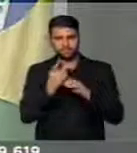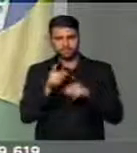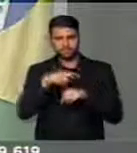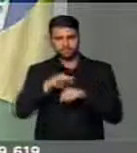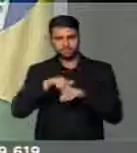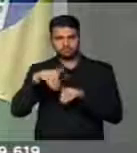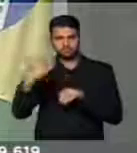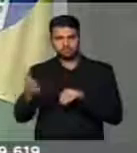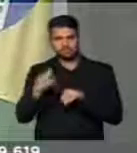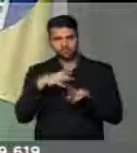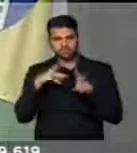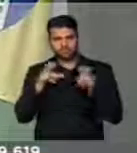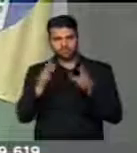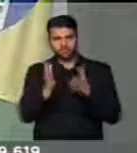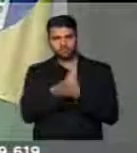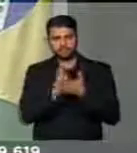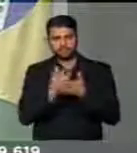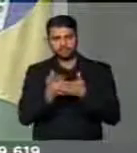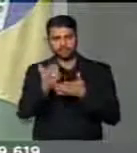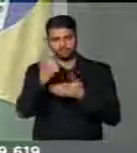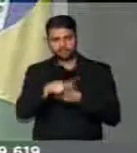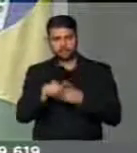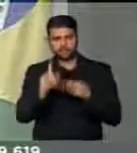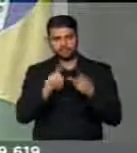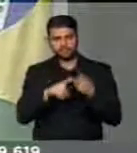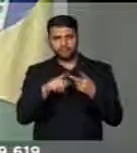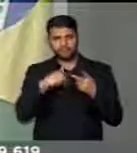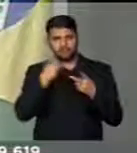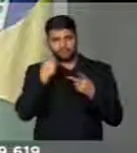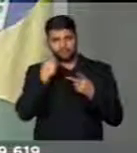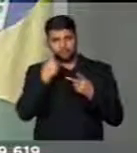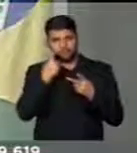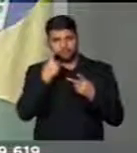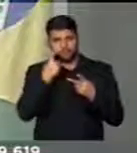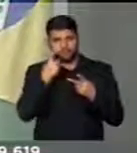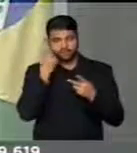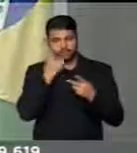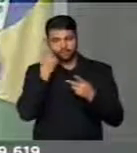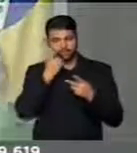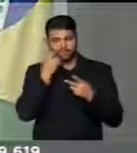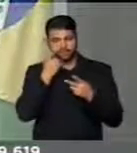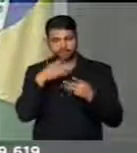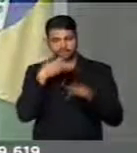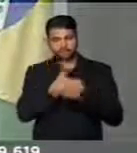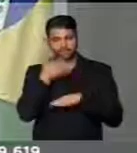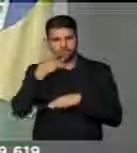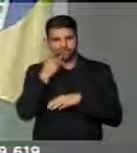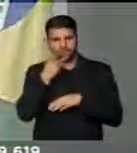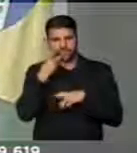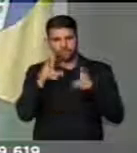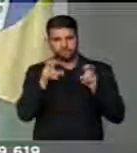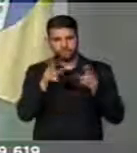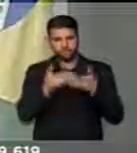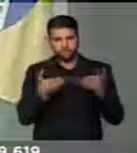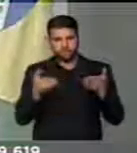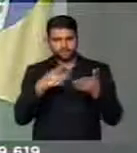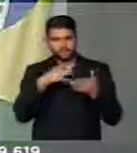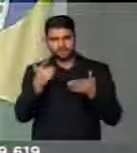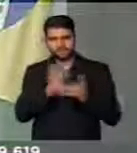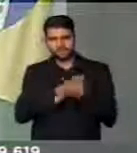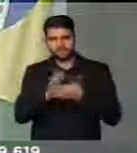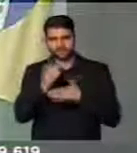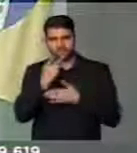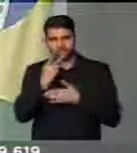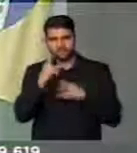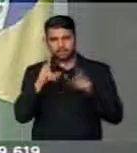exterior. Assunto também requentado. Quando eu vejo os deputados ocuparem a tribuna e falando do assunto, eles não